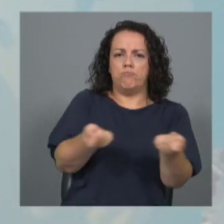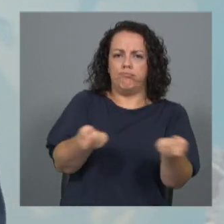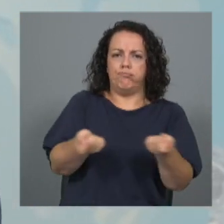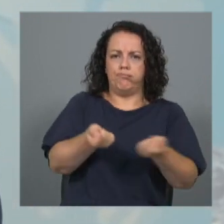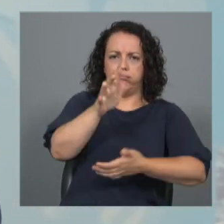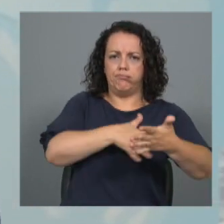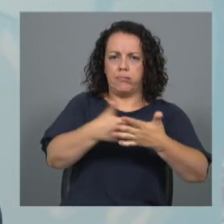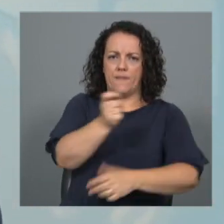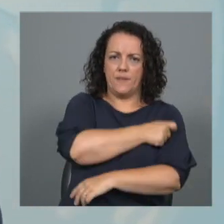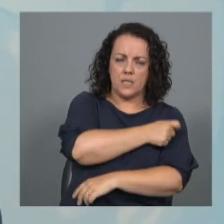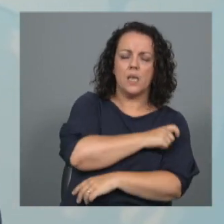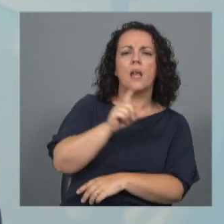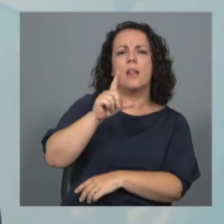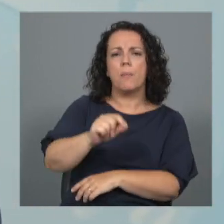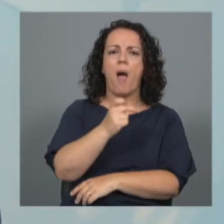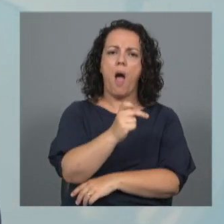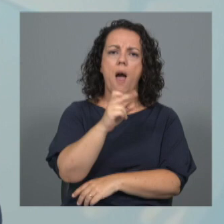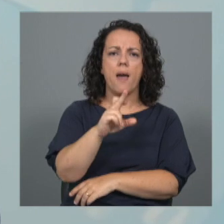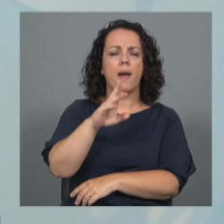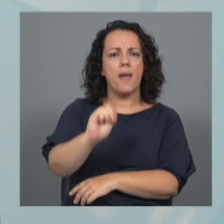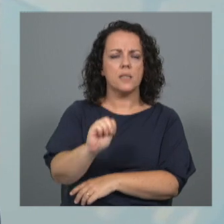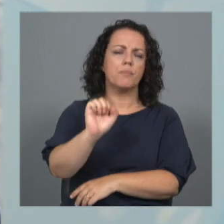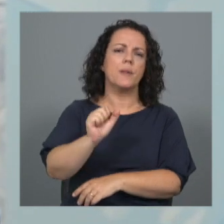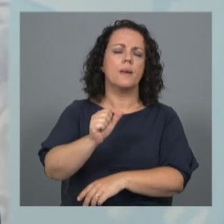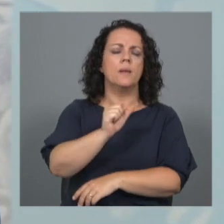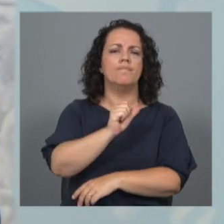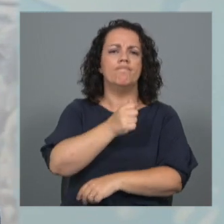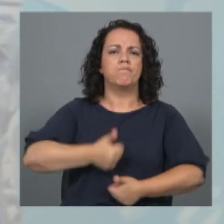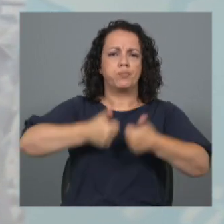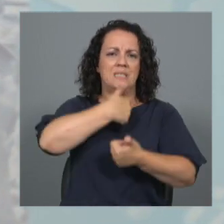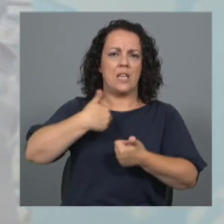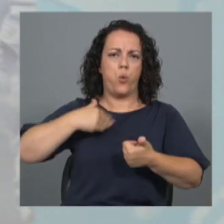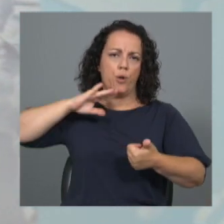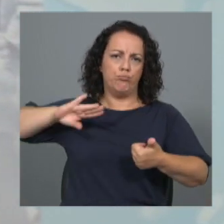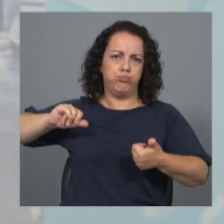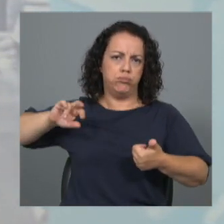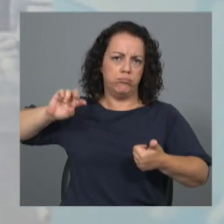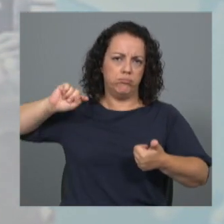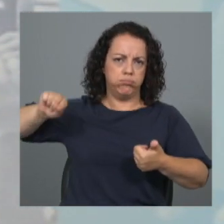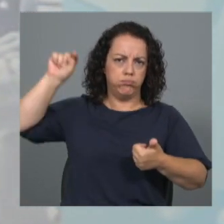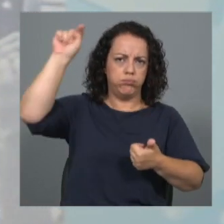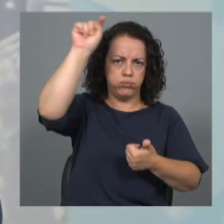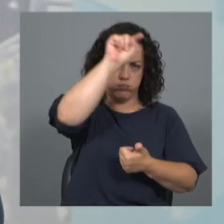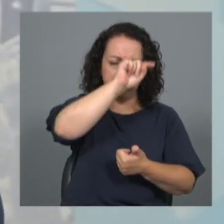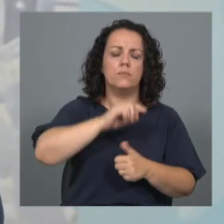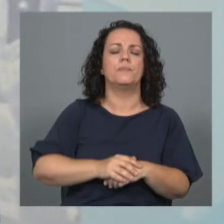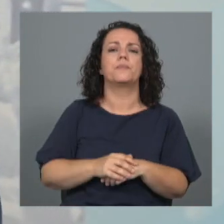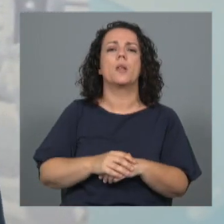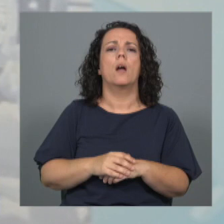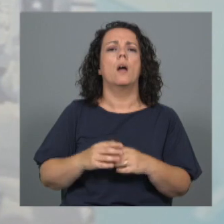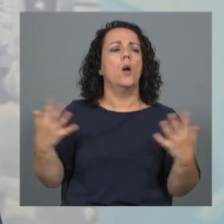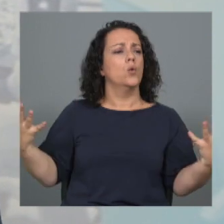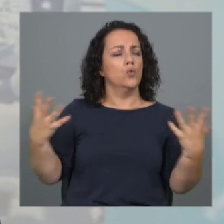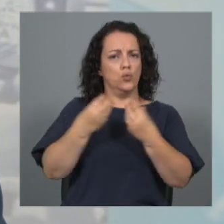as autoridades regionais de saúde, com as ARS, e praticamente está concluído. Portanto, aquilo que tivemos que fazer foi,